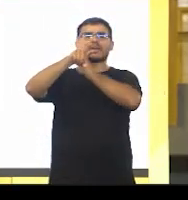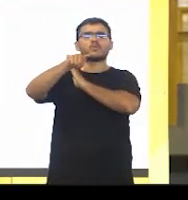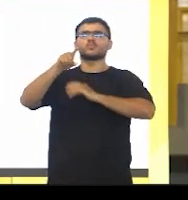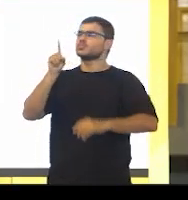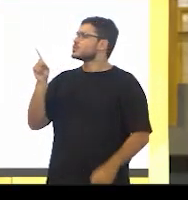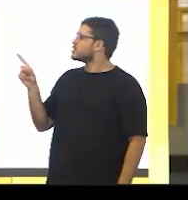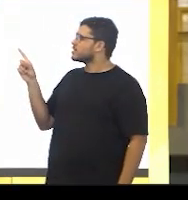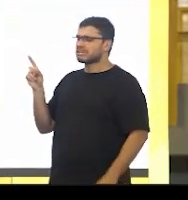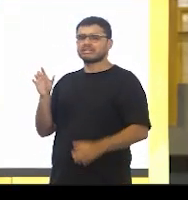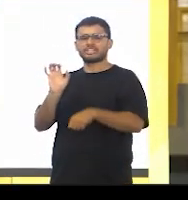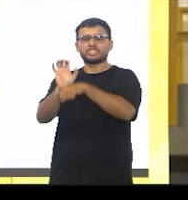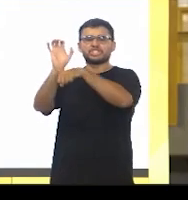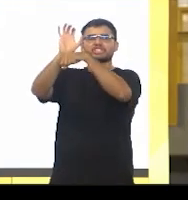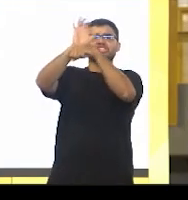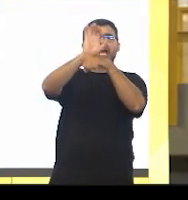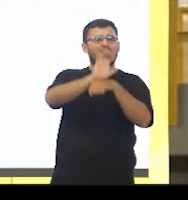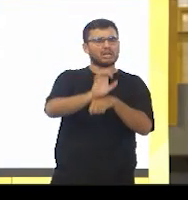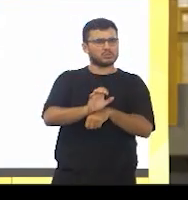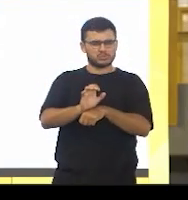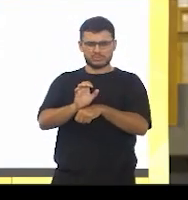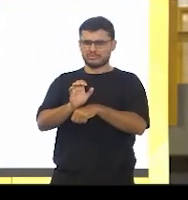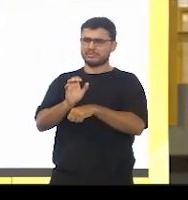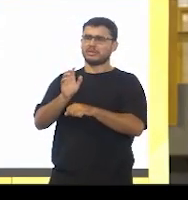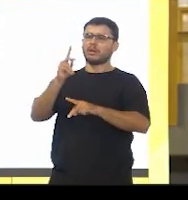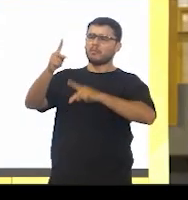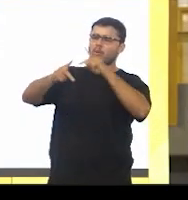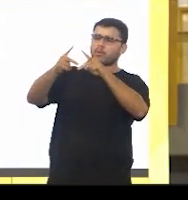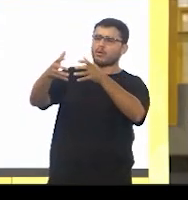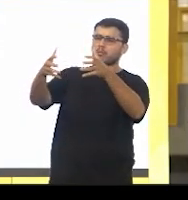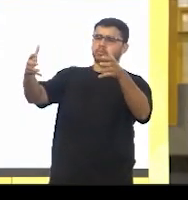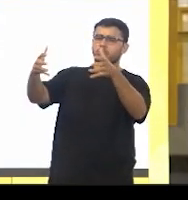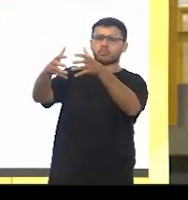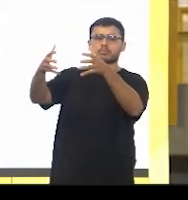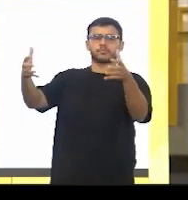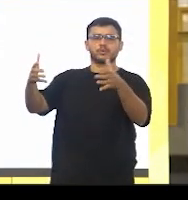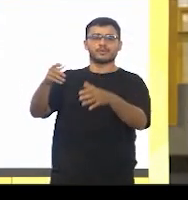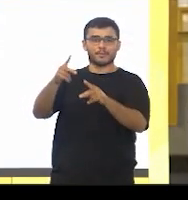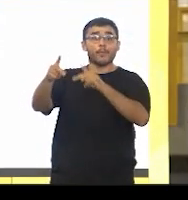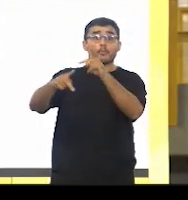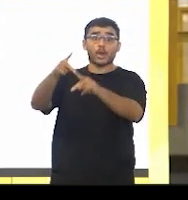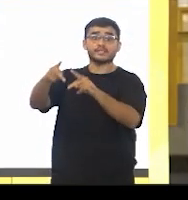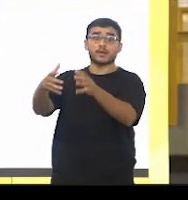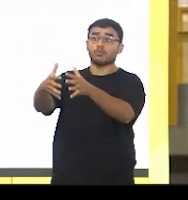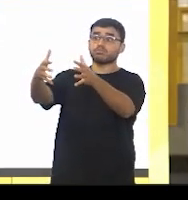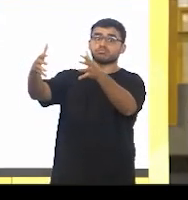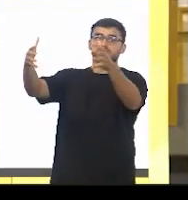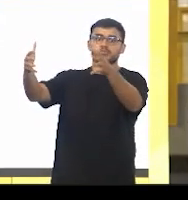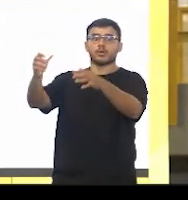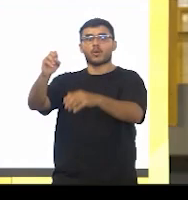Hein? Não escutei. Fluxos populacionais, não é não?